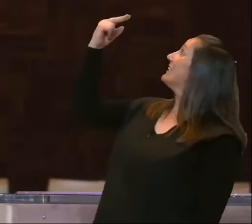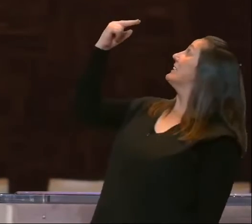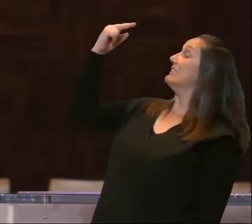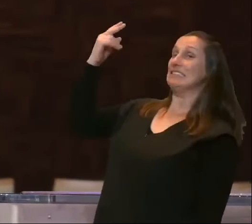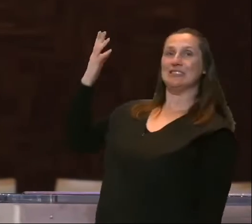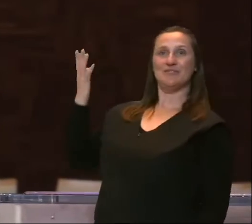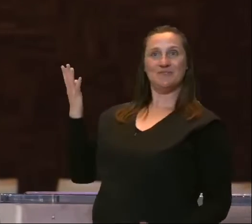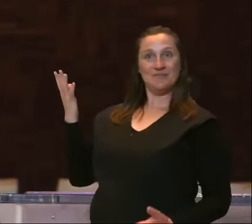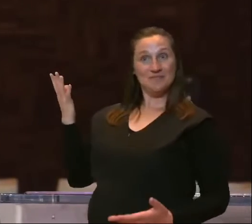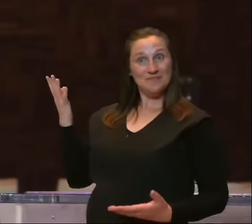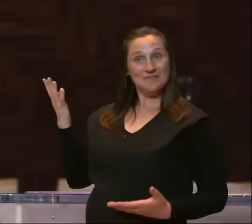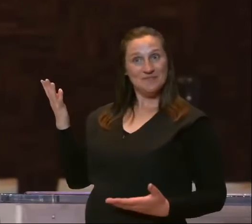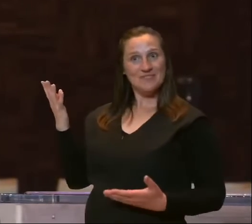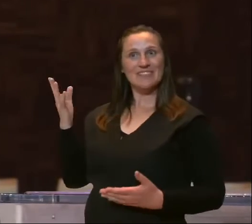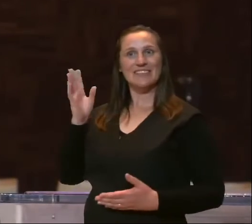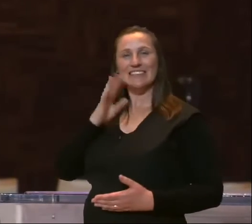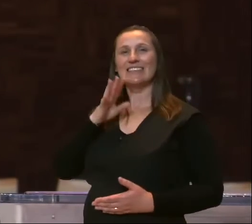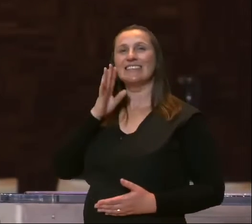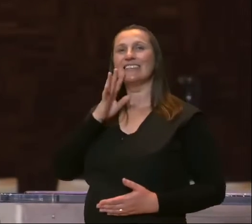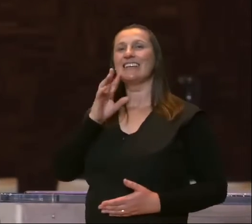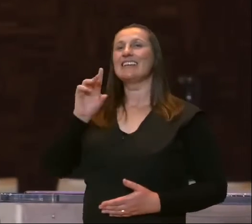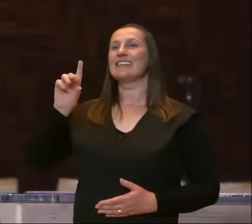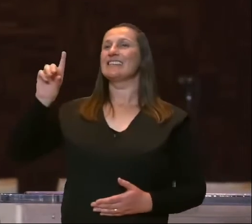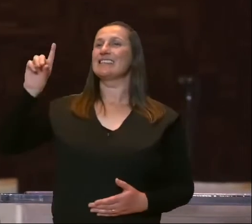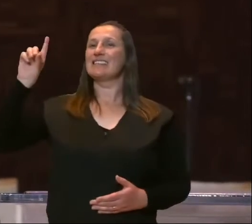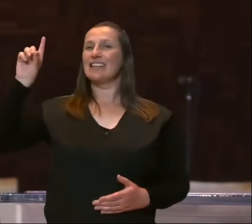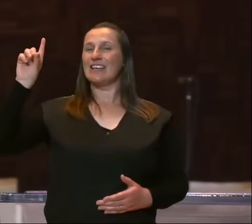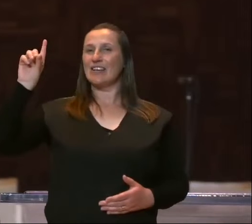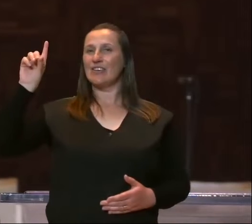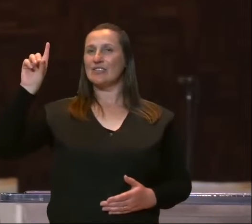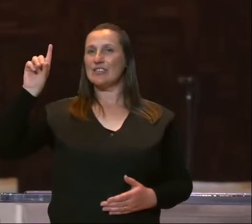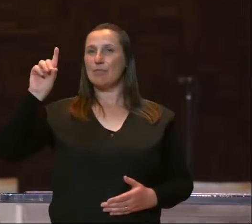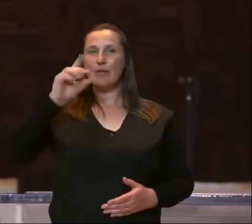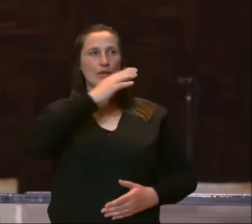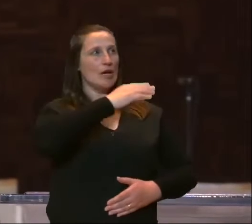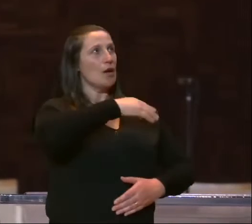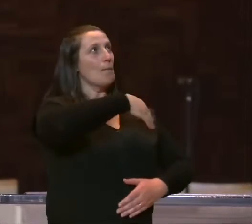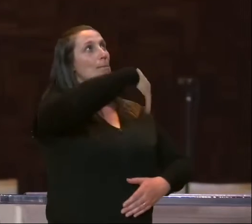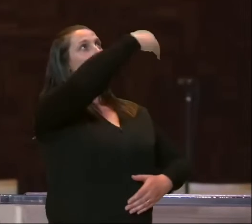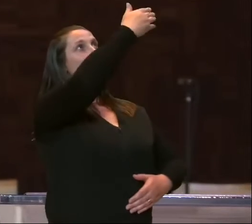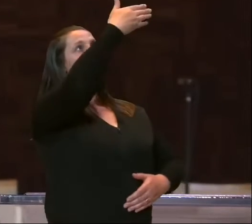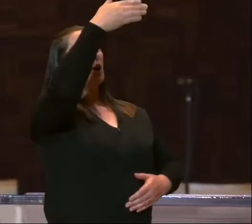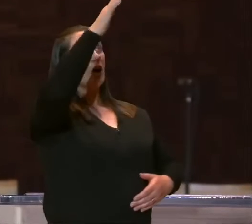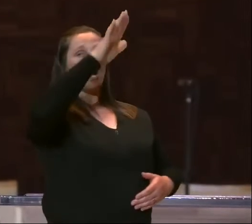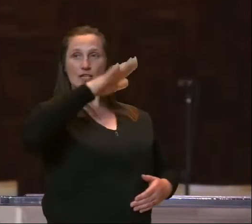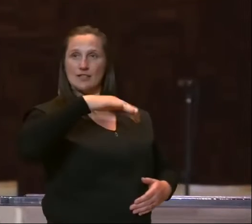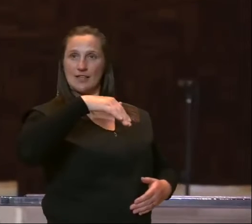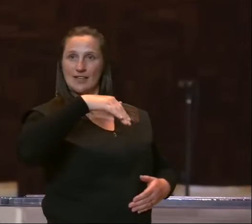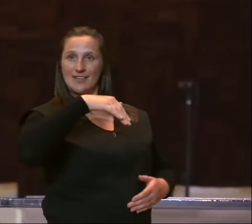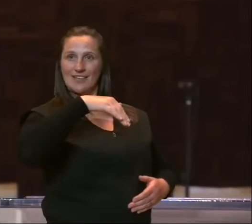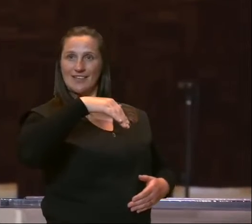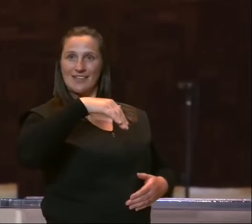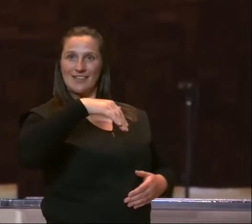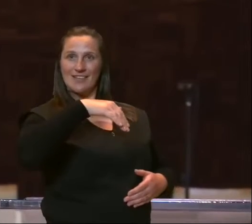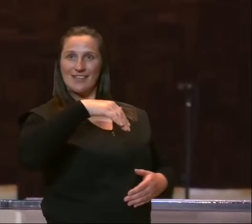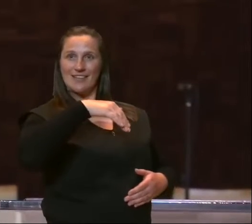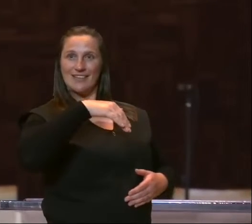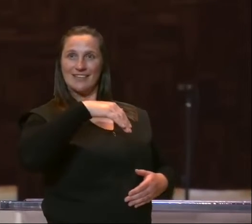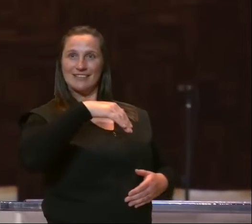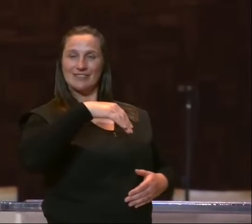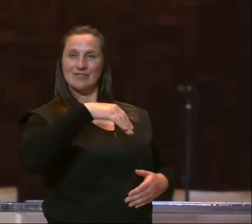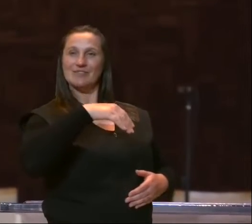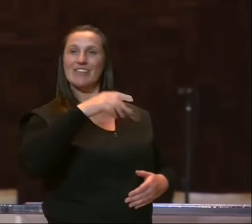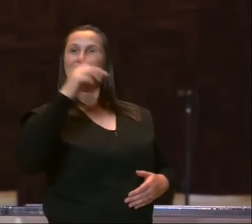irmão. A Bíblia diz que os umbrais das portas se levantam para Ele passar. Ele é Rei